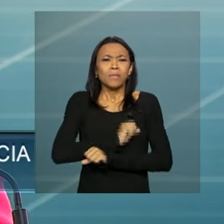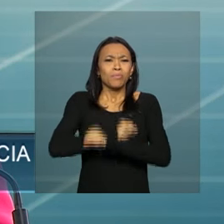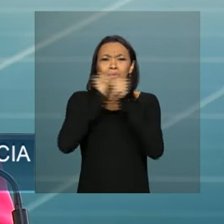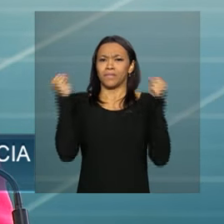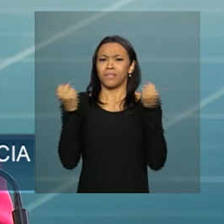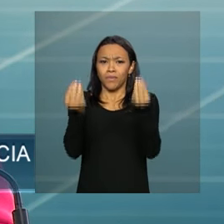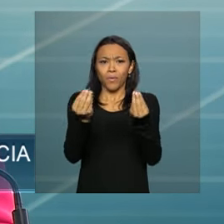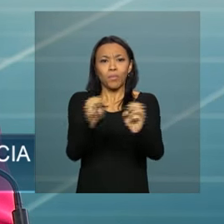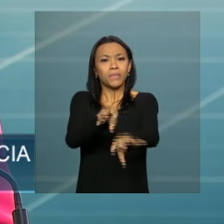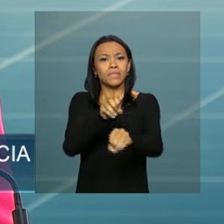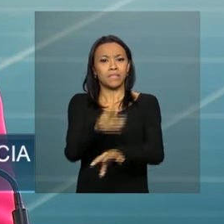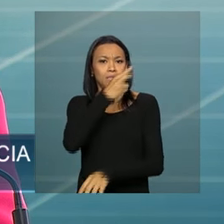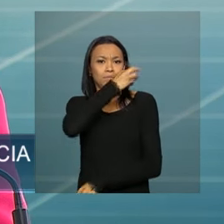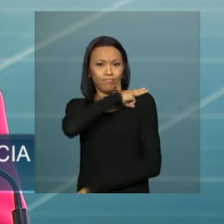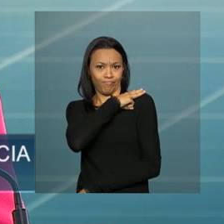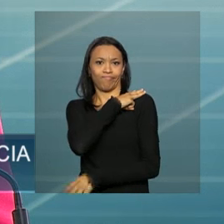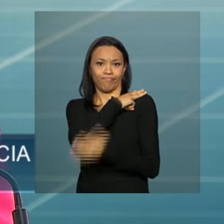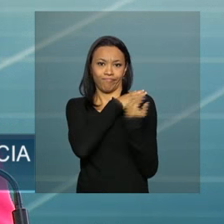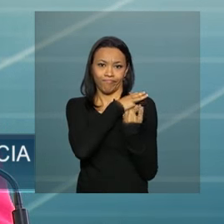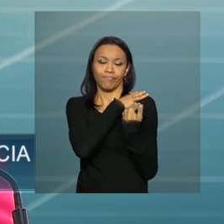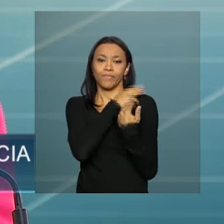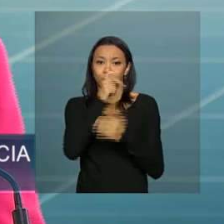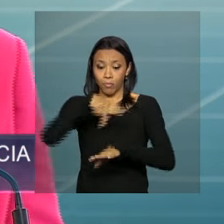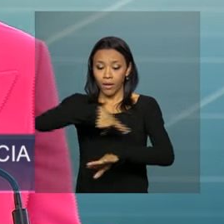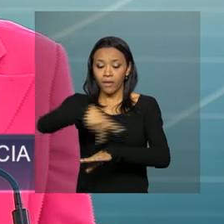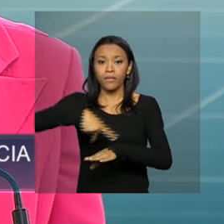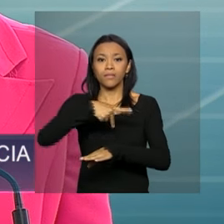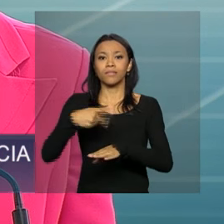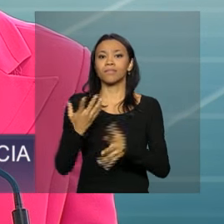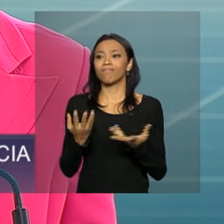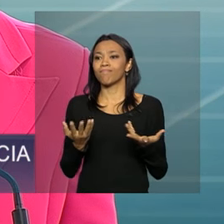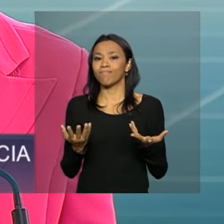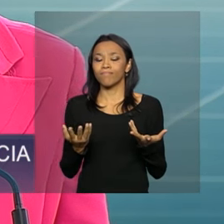ensino médio no país fosse um ensino médio sem,